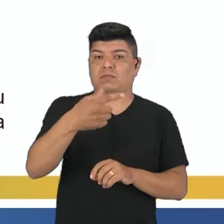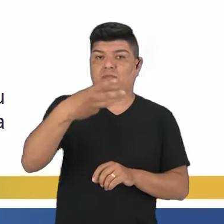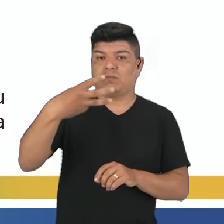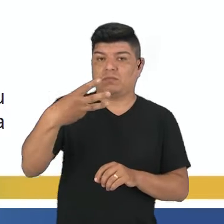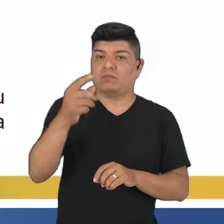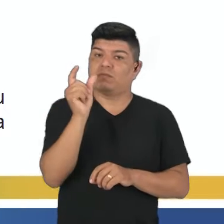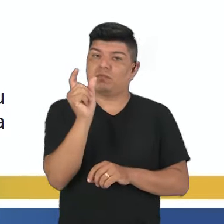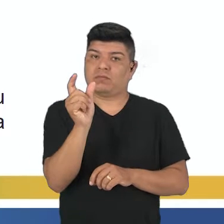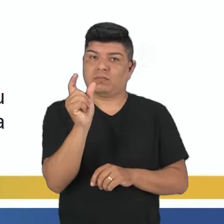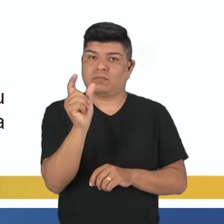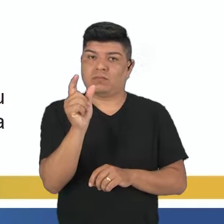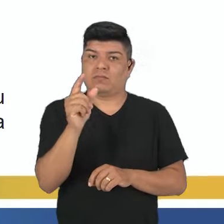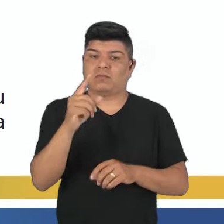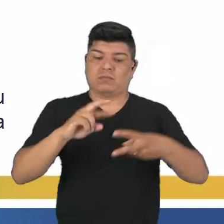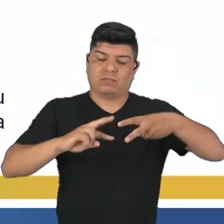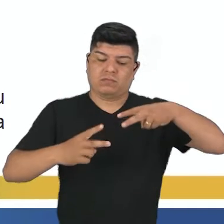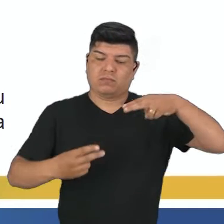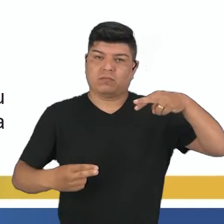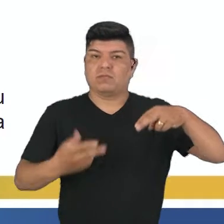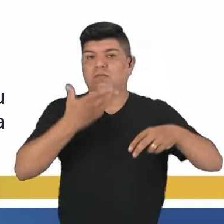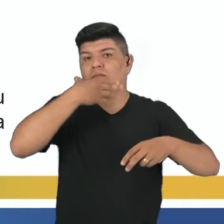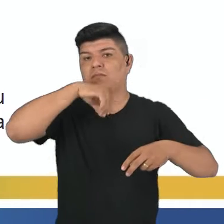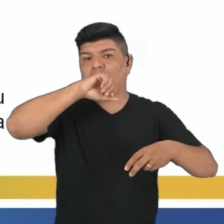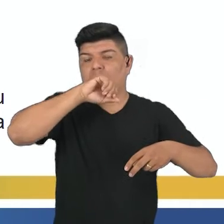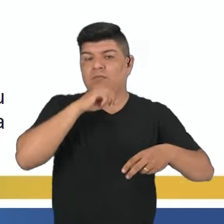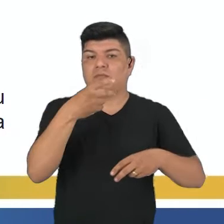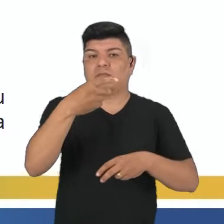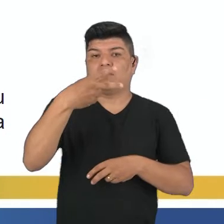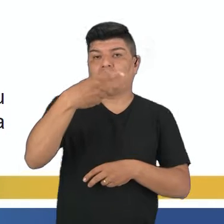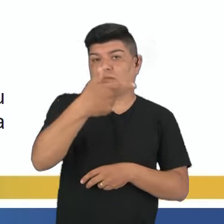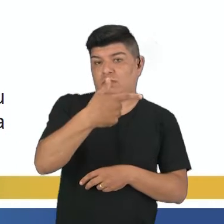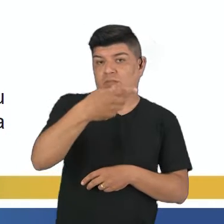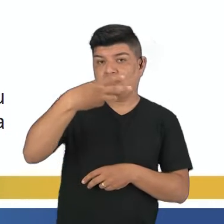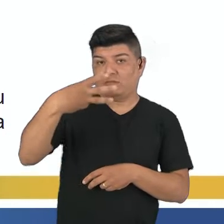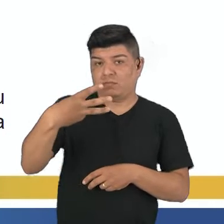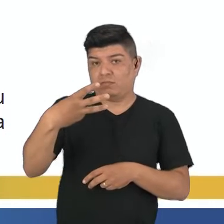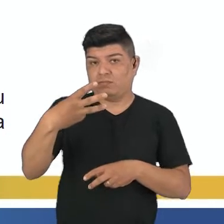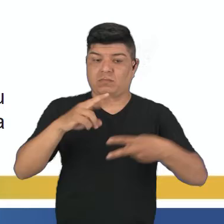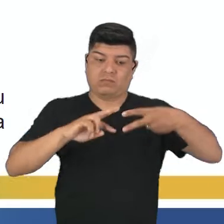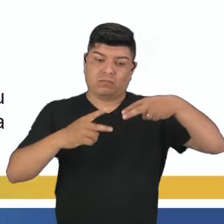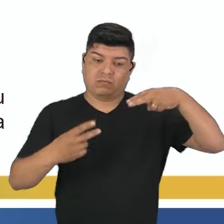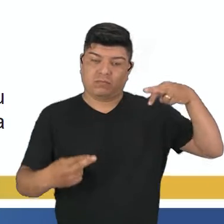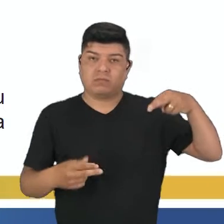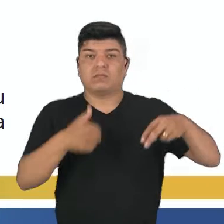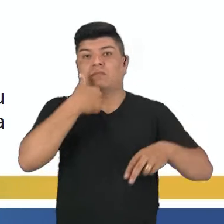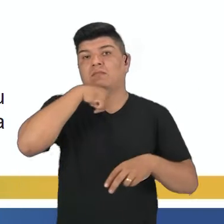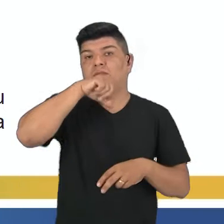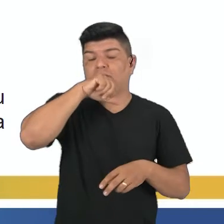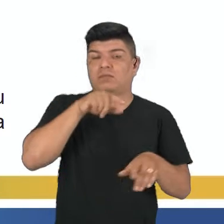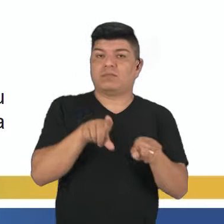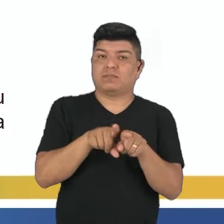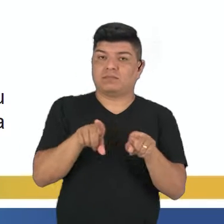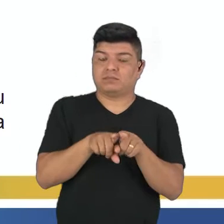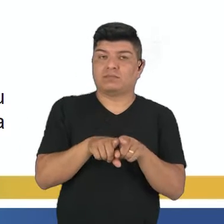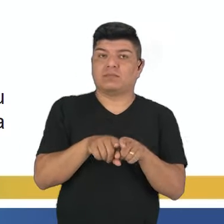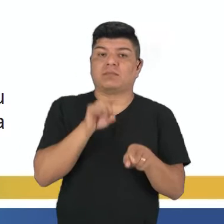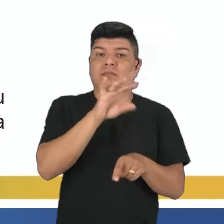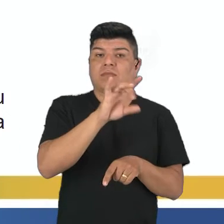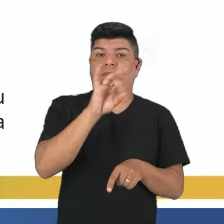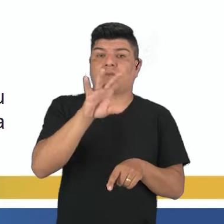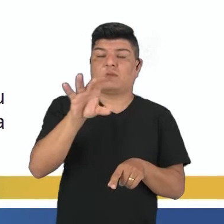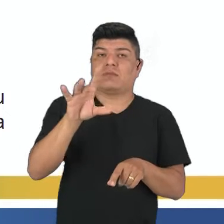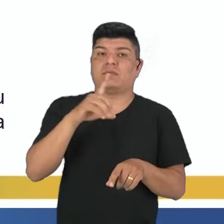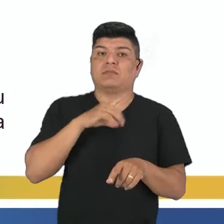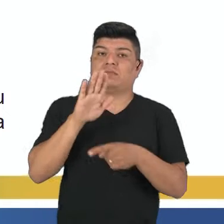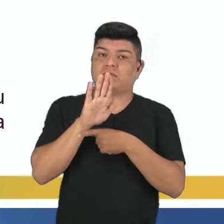23 pedaços de DNA do pai e 23 pedaços de DNA da mãe, né? Então, nós dizemos que cada